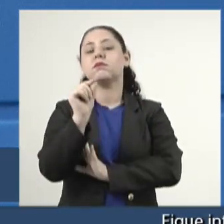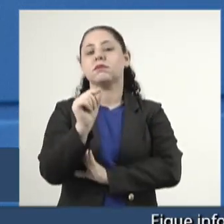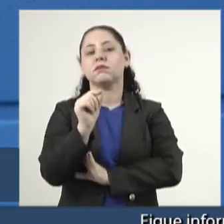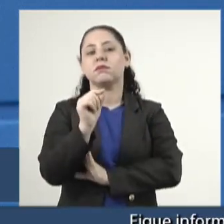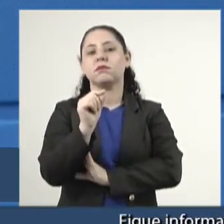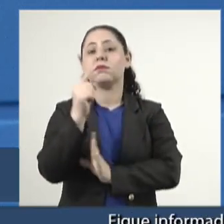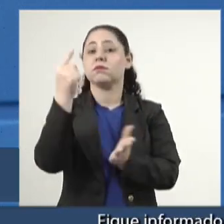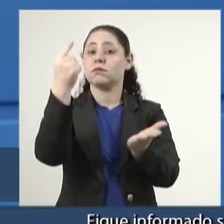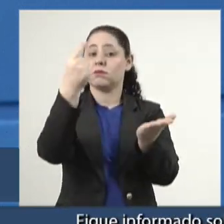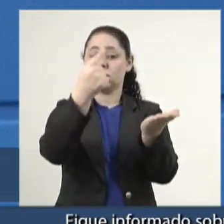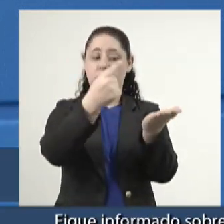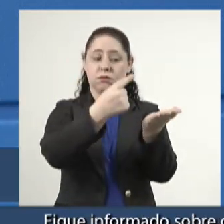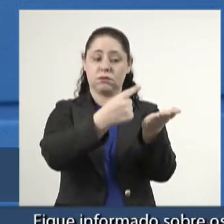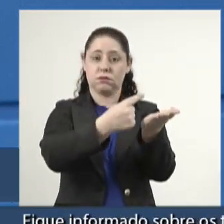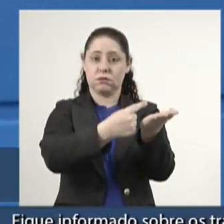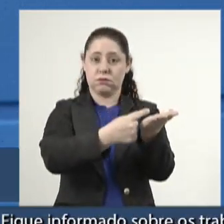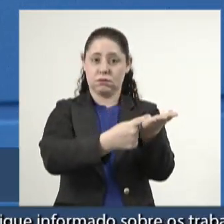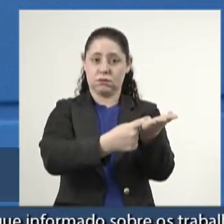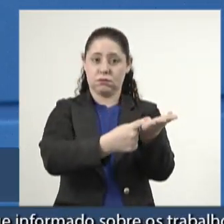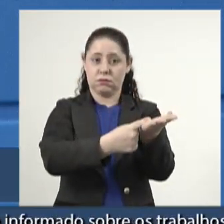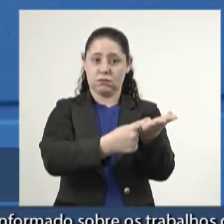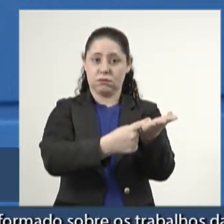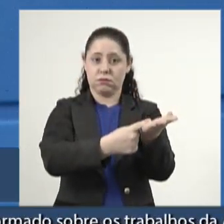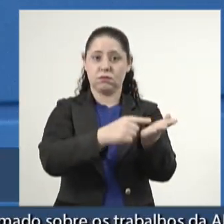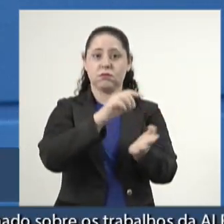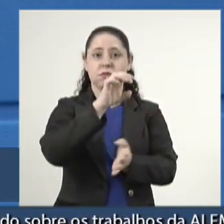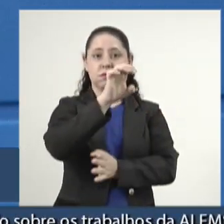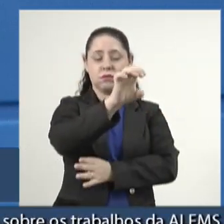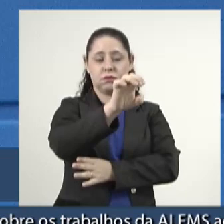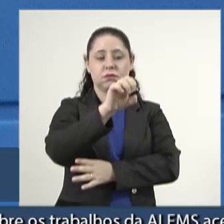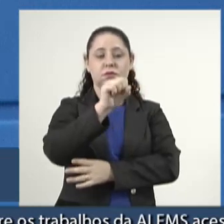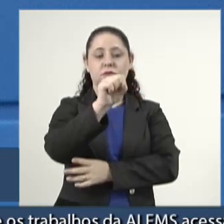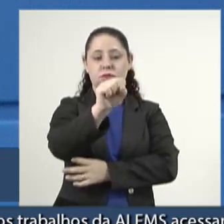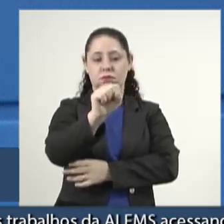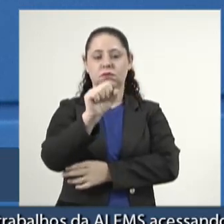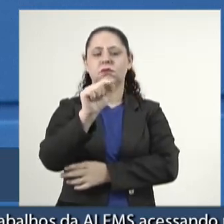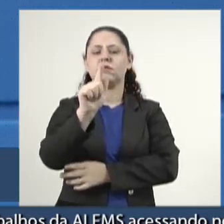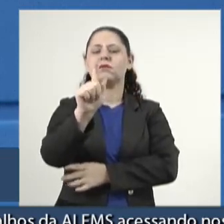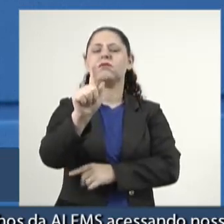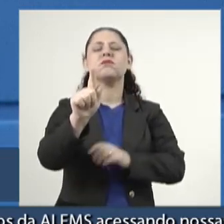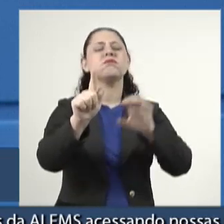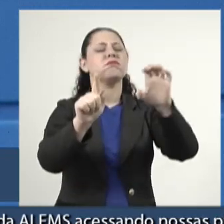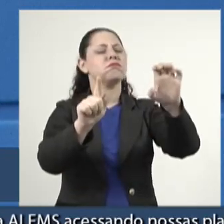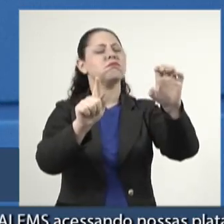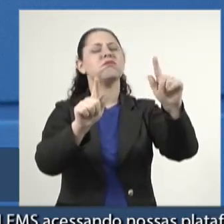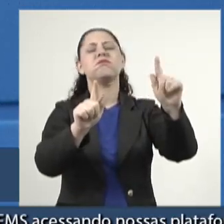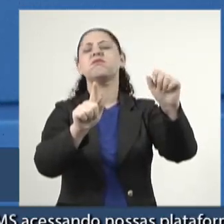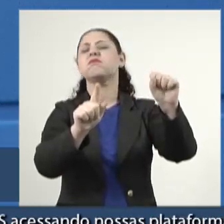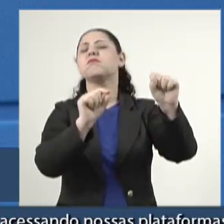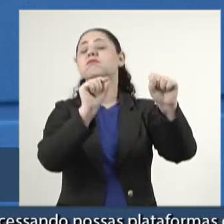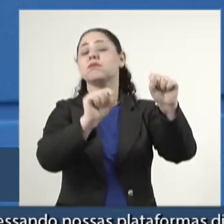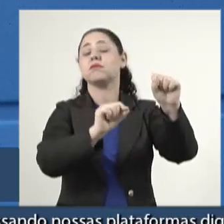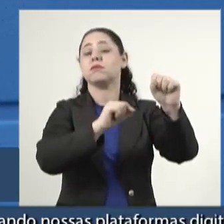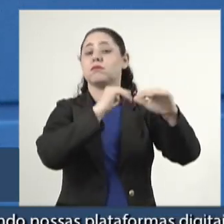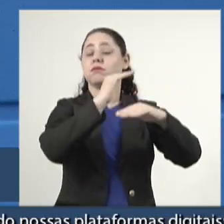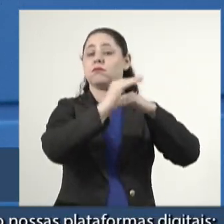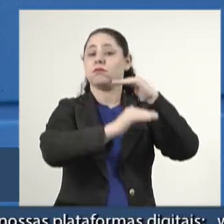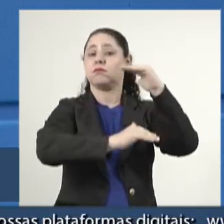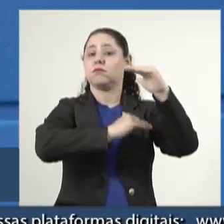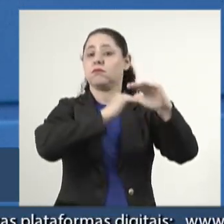uma agenda, a agenda ESG. O que é o ESG?